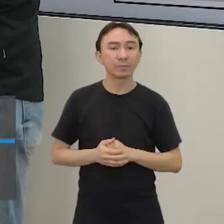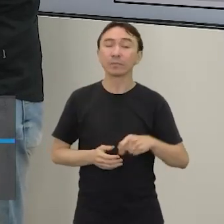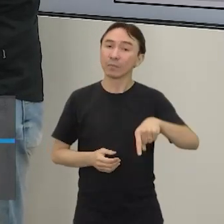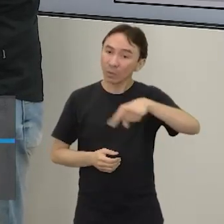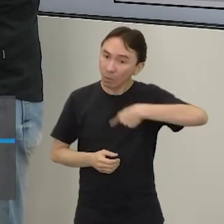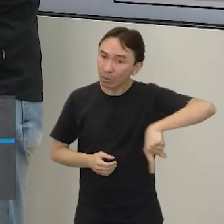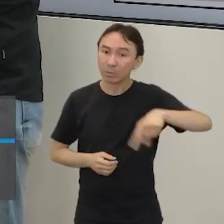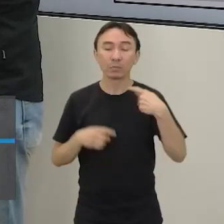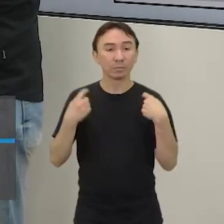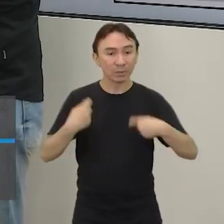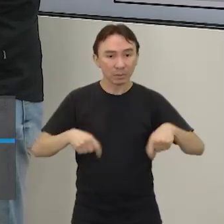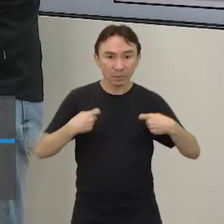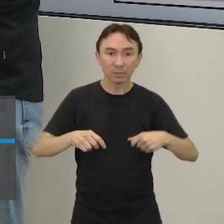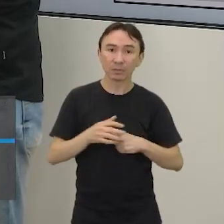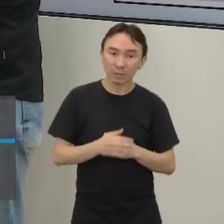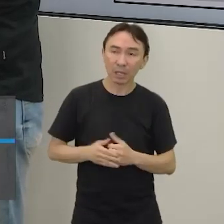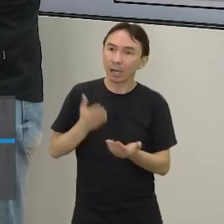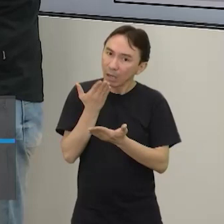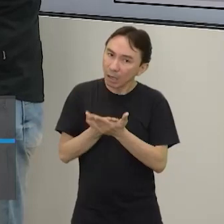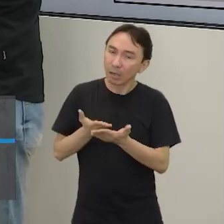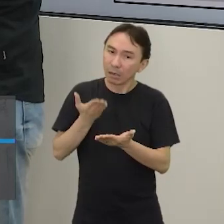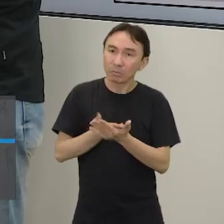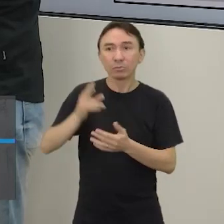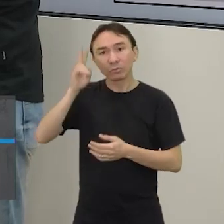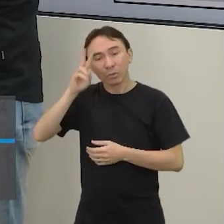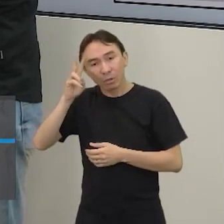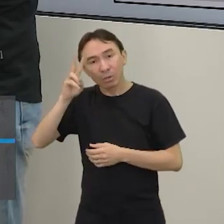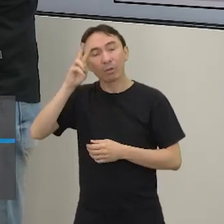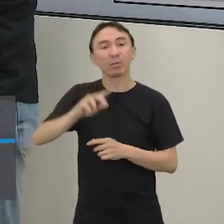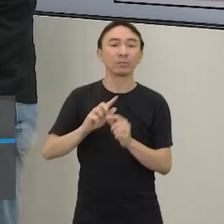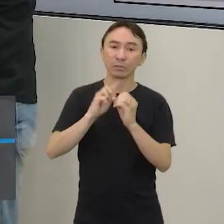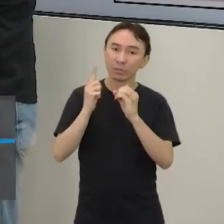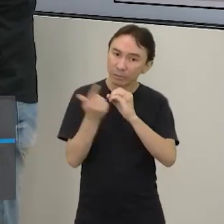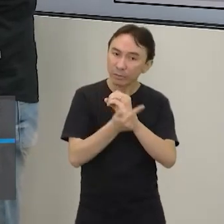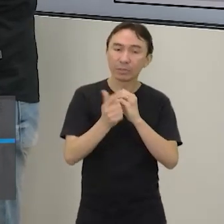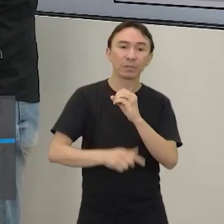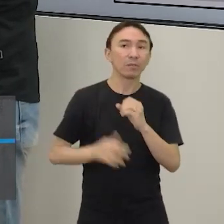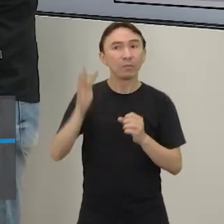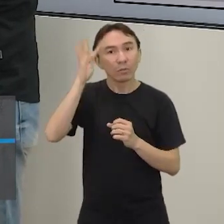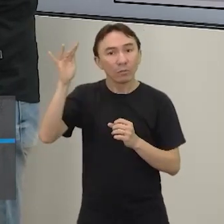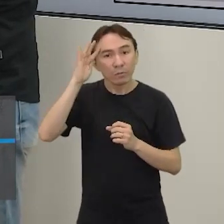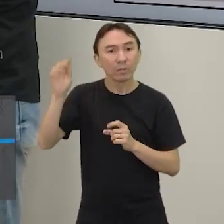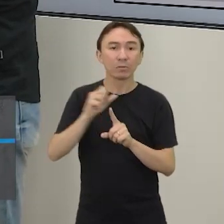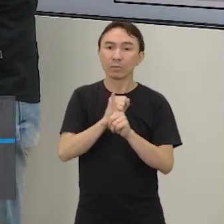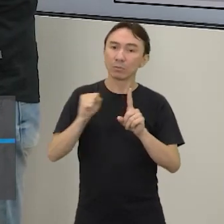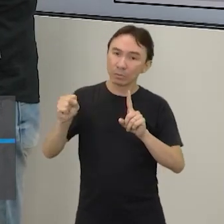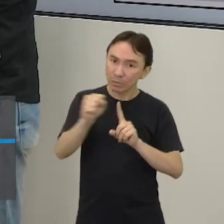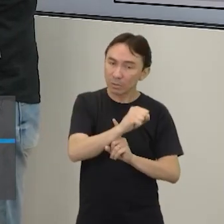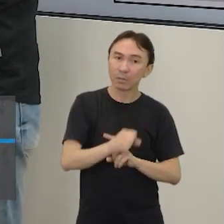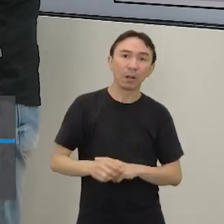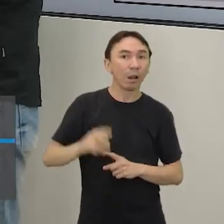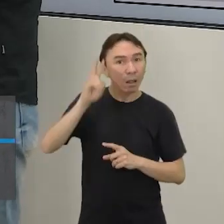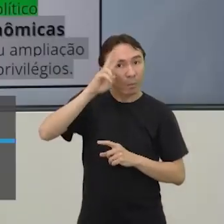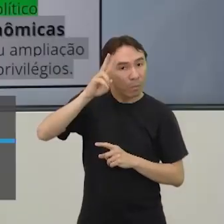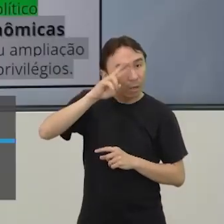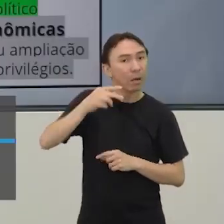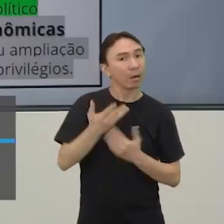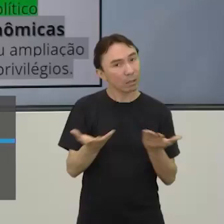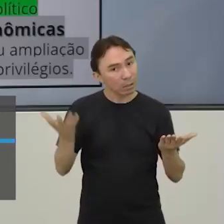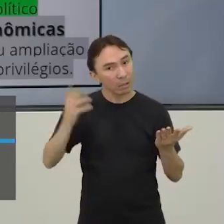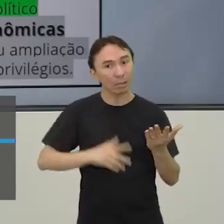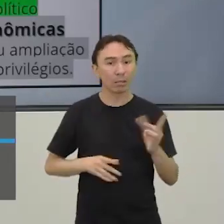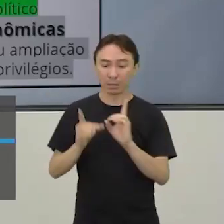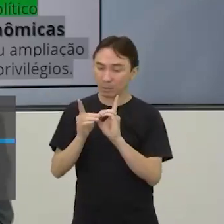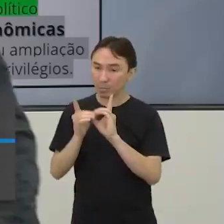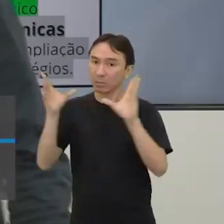das aulas de história, as aulas de geografia, filosofia e sociologia, a importância fundamental da democracia para a nossa vida. Perfeito. Vamos conceituar,